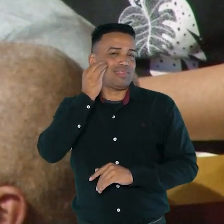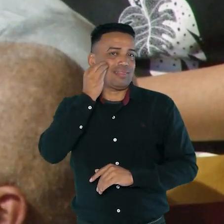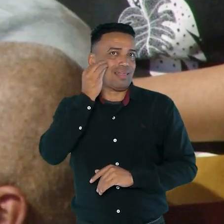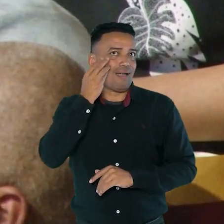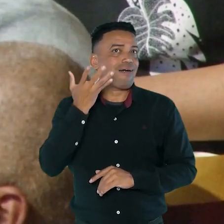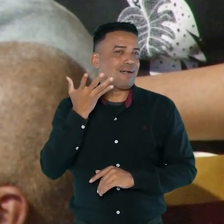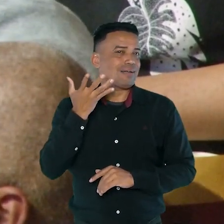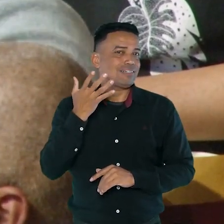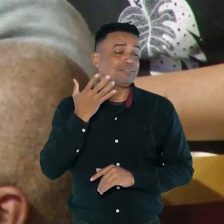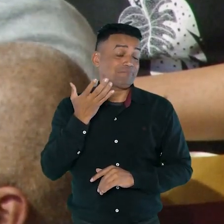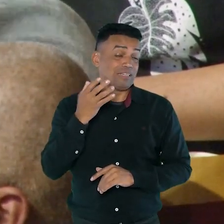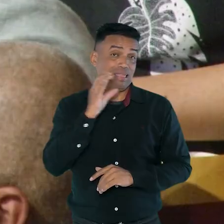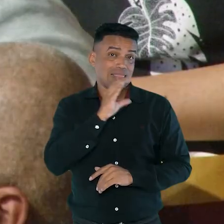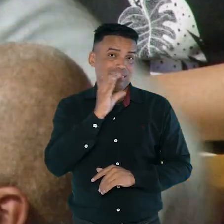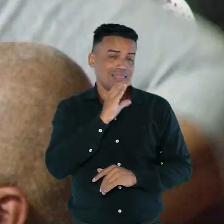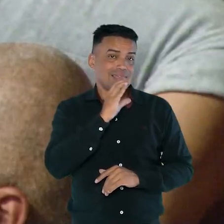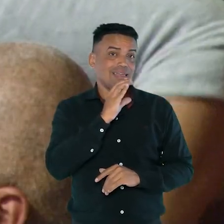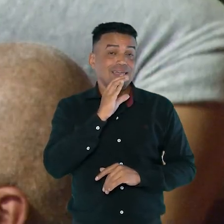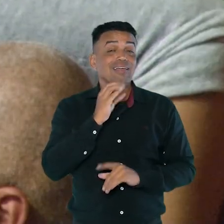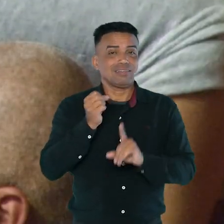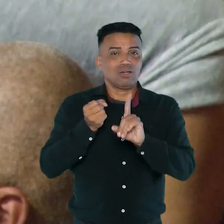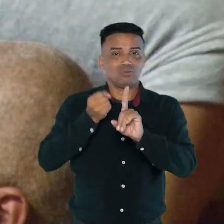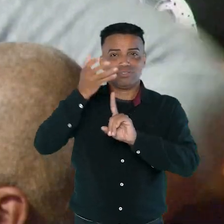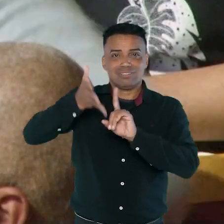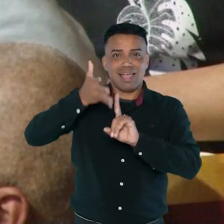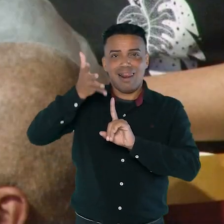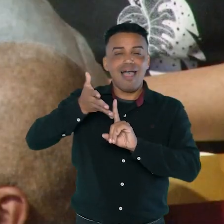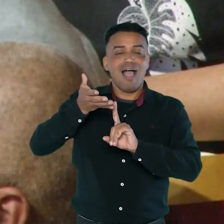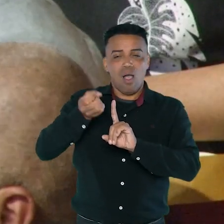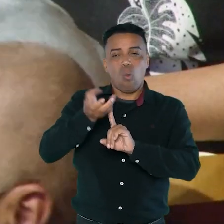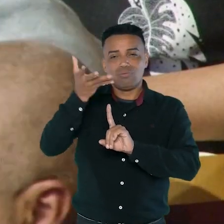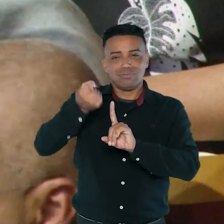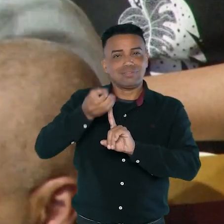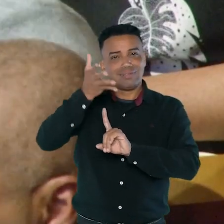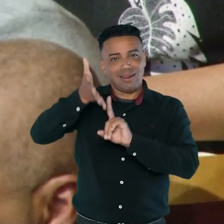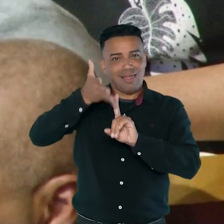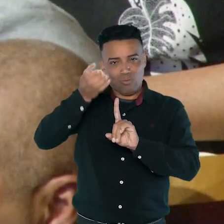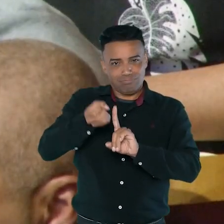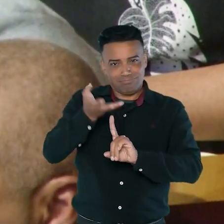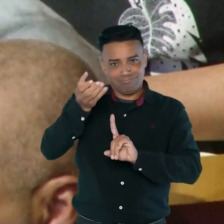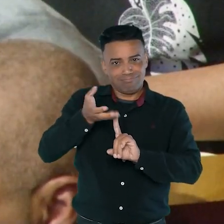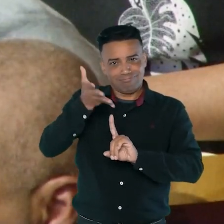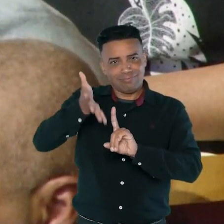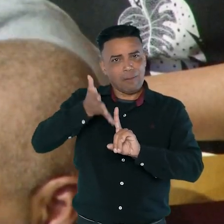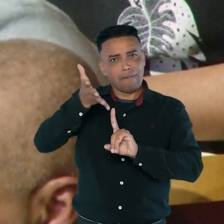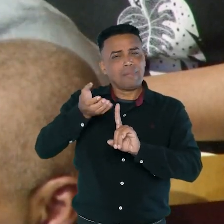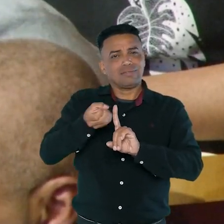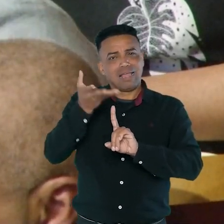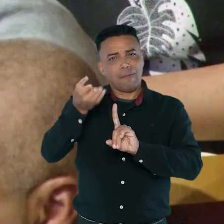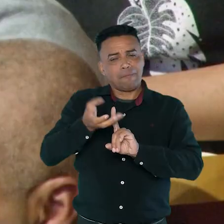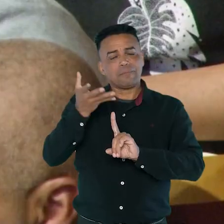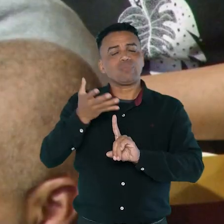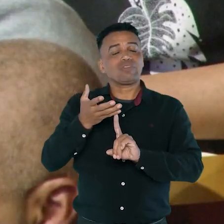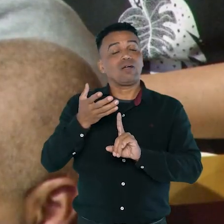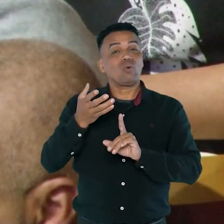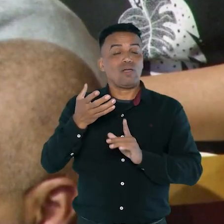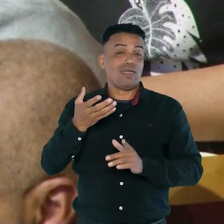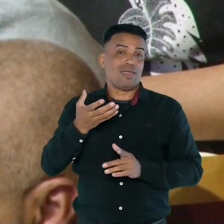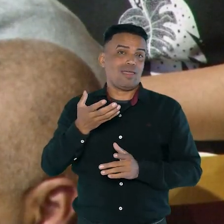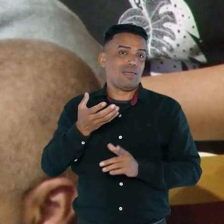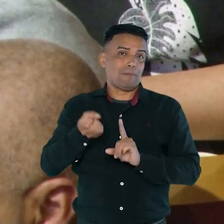prolixa, porque eu também faço sarau, então é complicado. Mas pensando que a poesia é o recado, né?